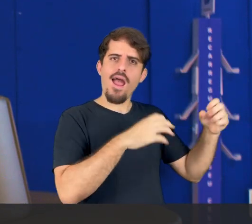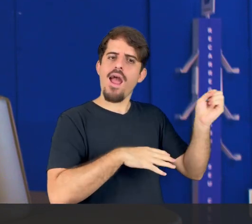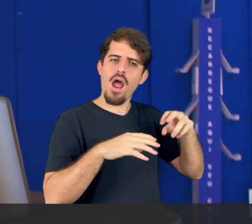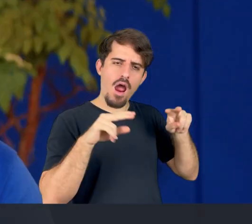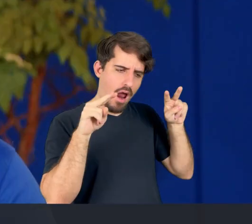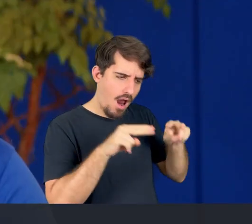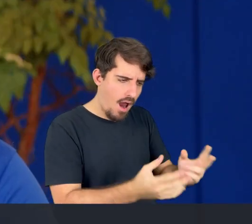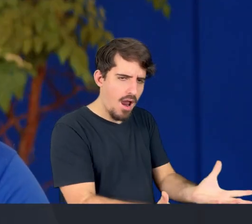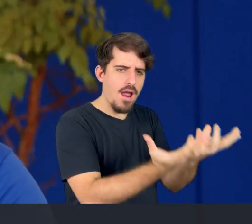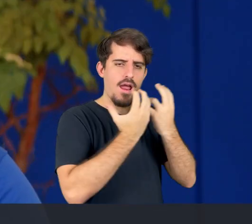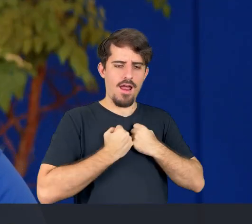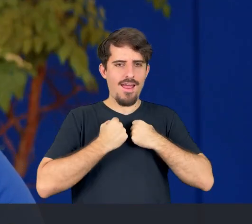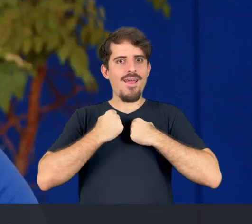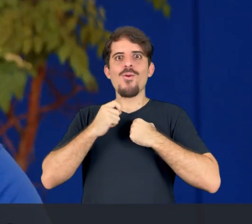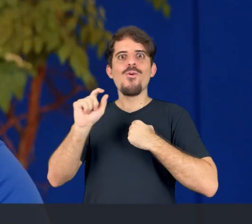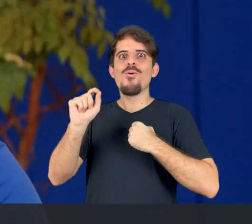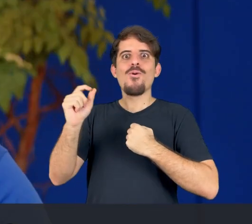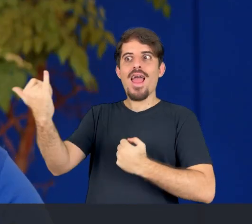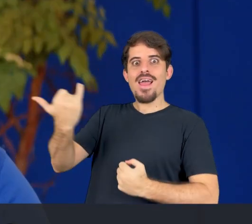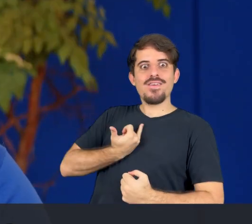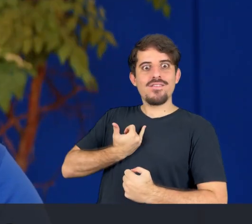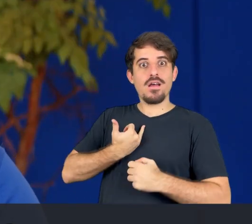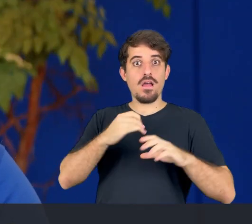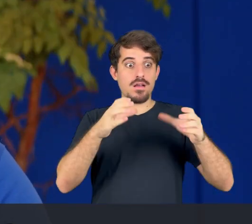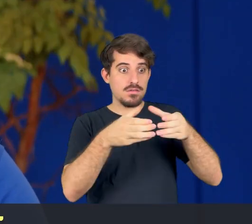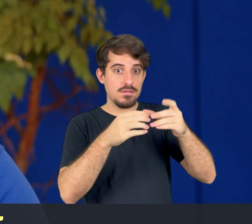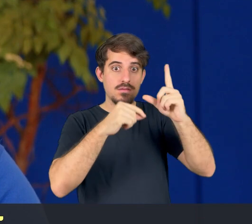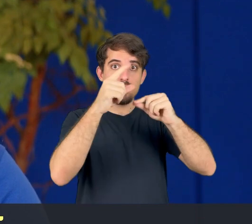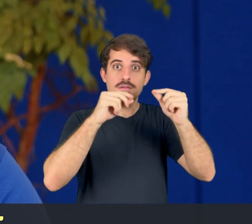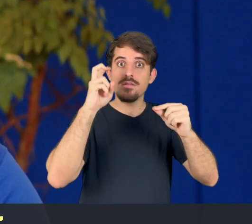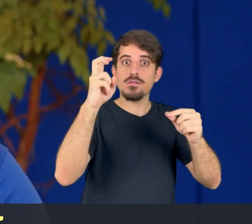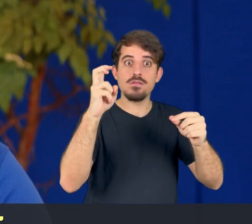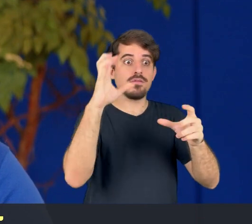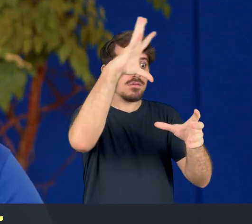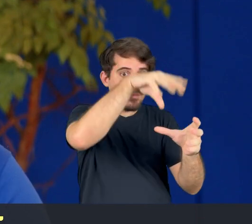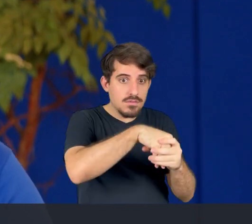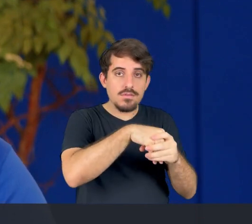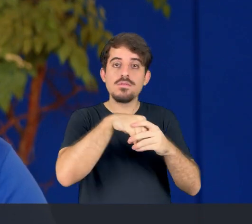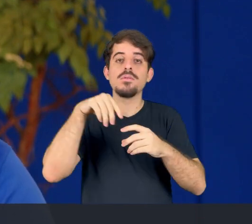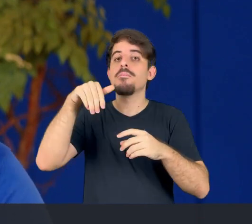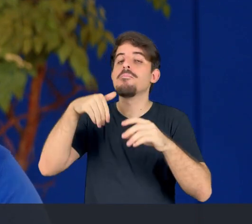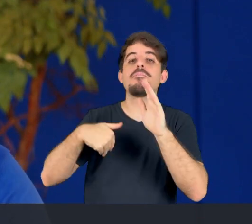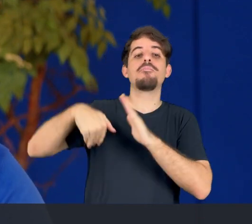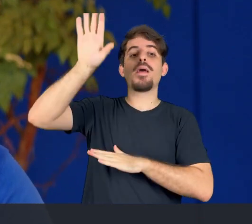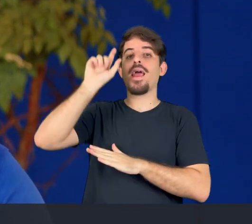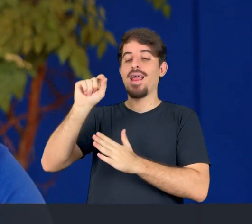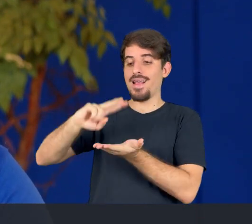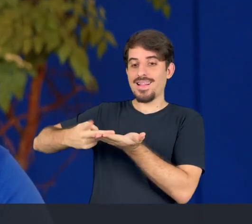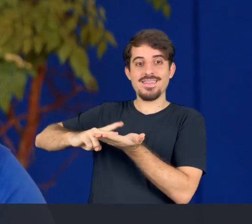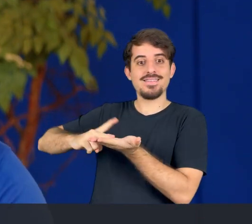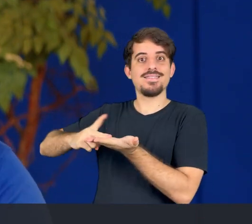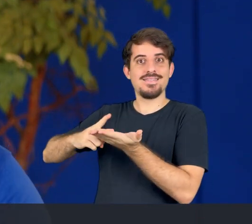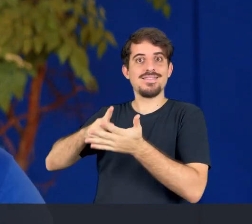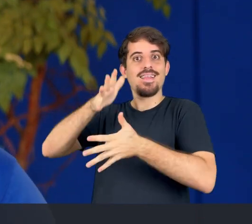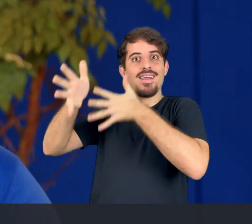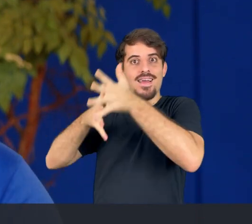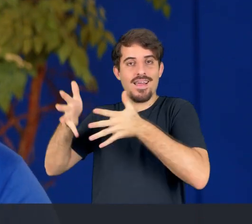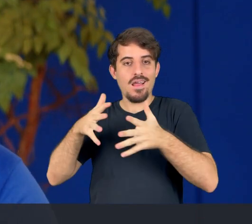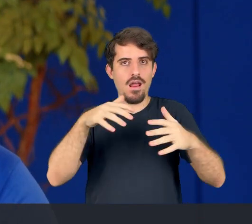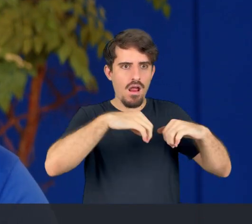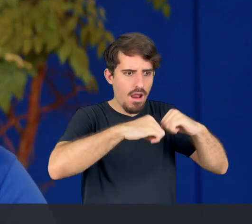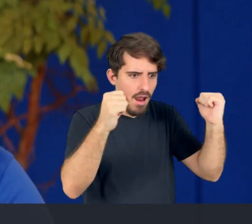nossos sites, foi quando a gente recebeu a notícia que a gente estava no top 5 dos sites com maior